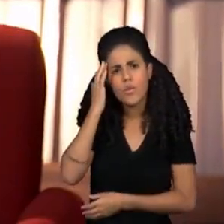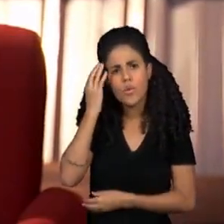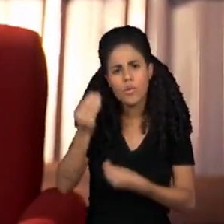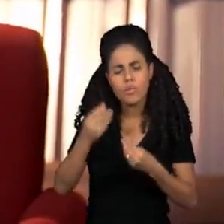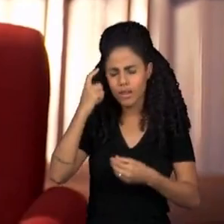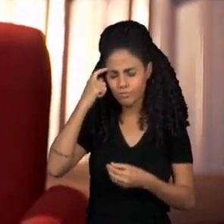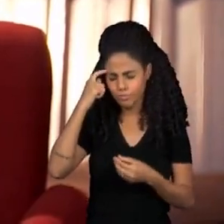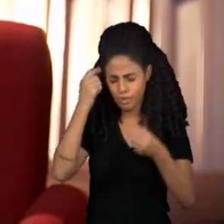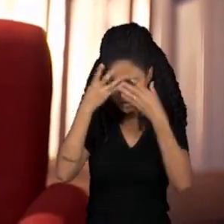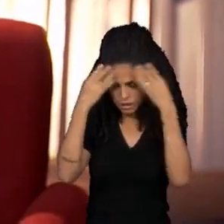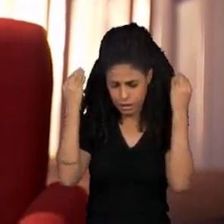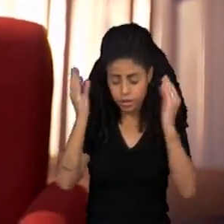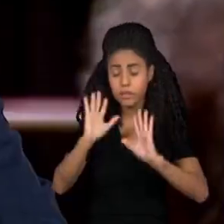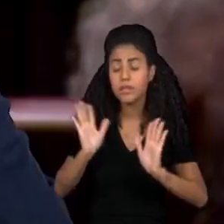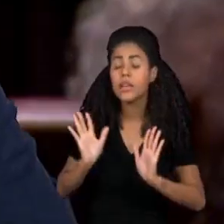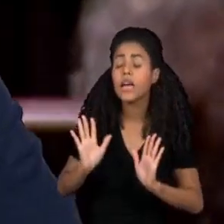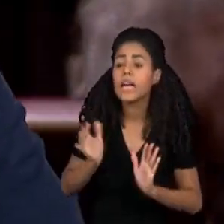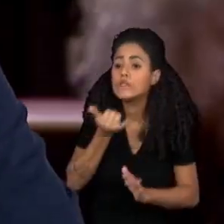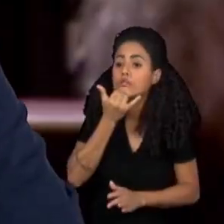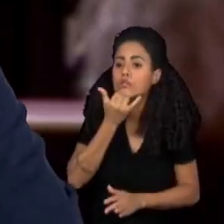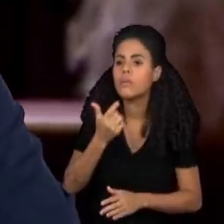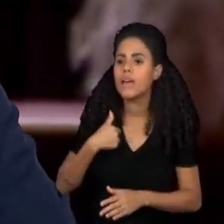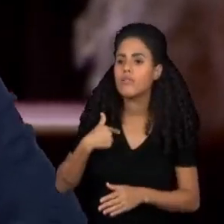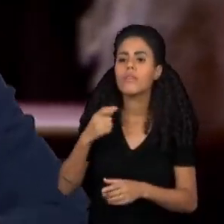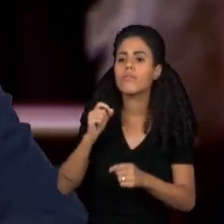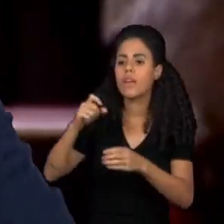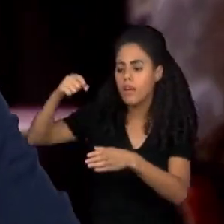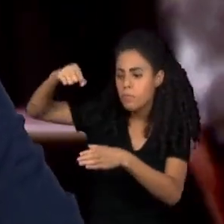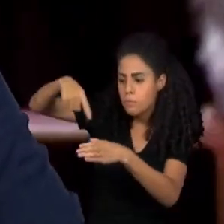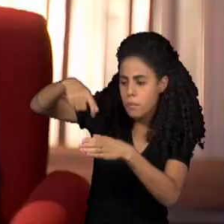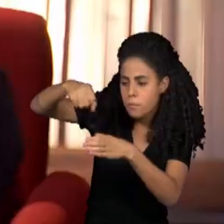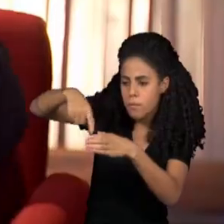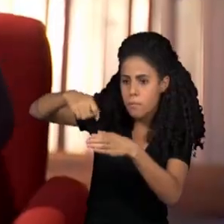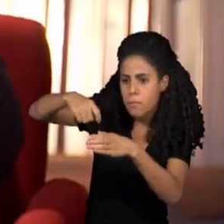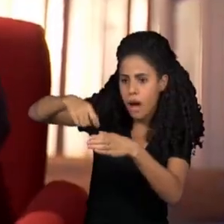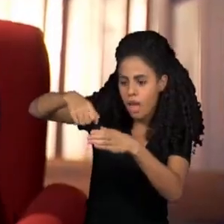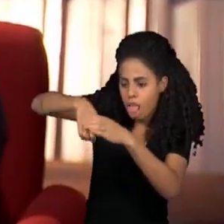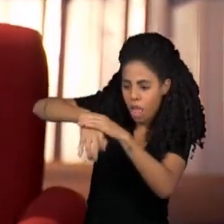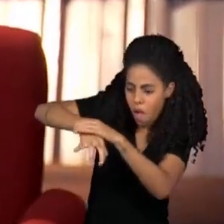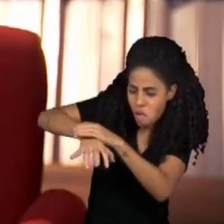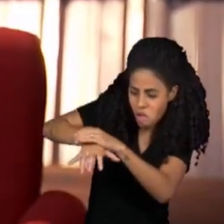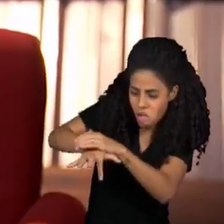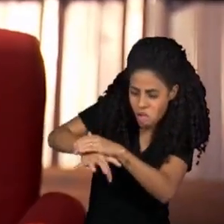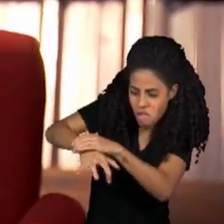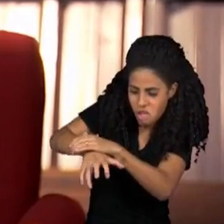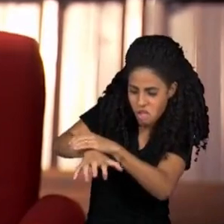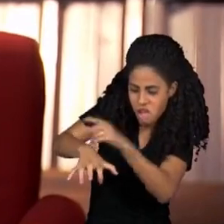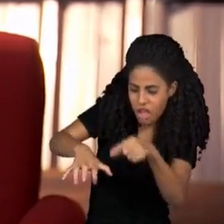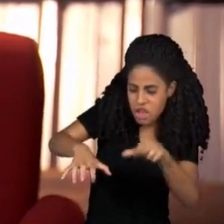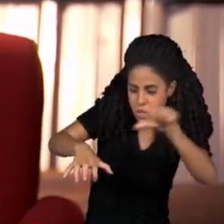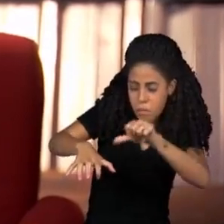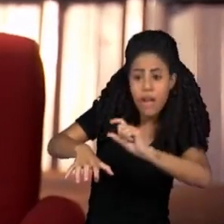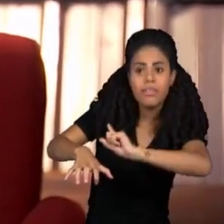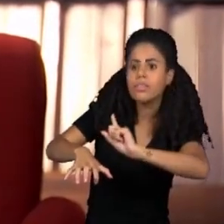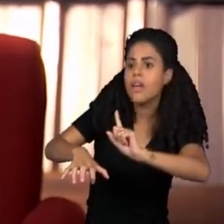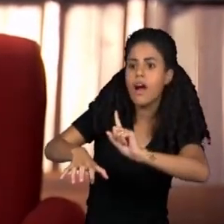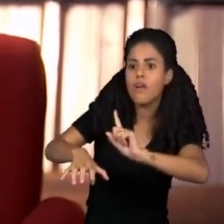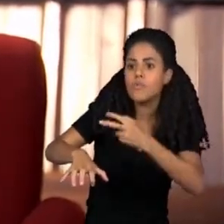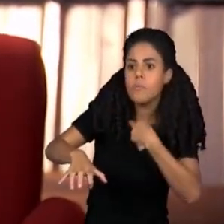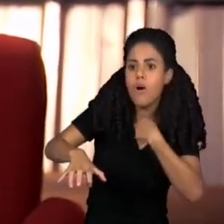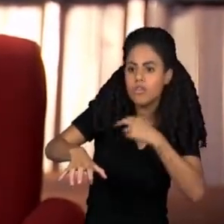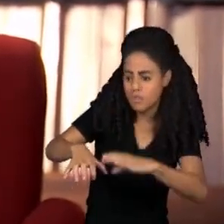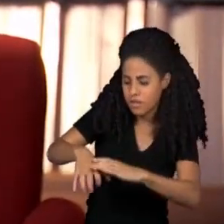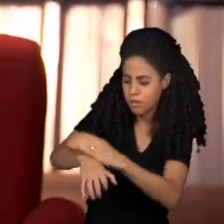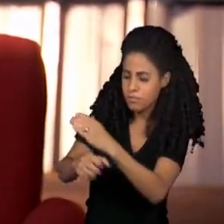perguntar mesmo que ela não vai saber eu ficava jogando água na raiz Ah não ela precisa de você jogue água na folha que